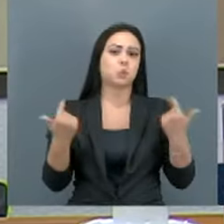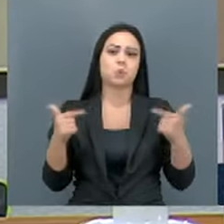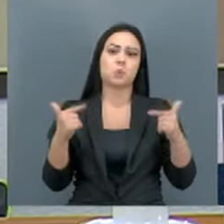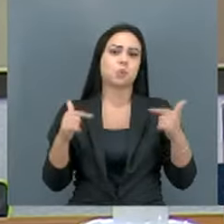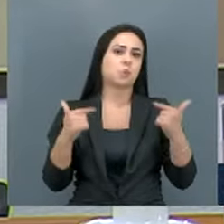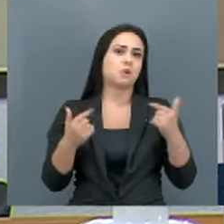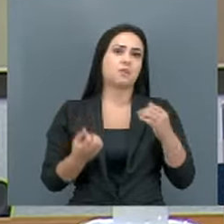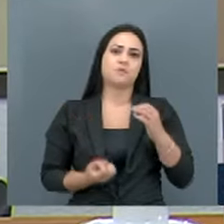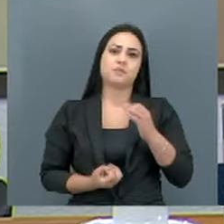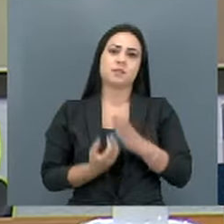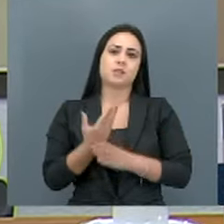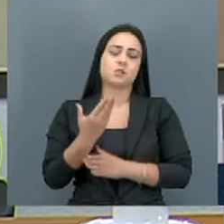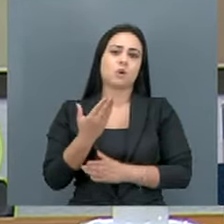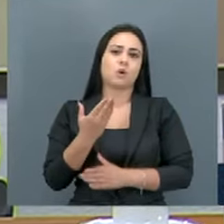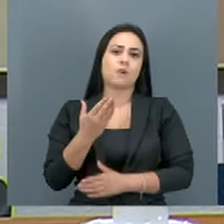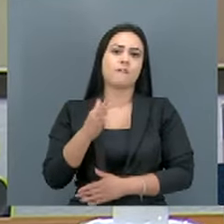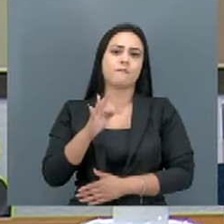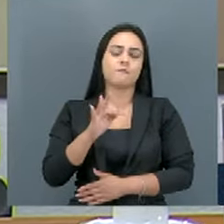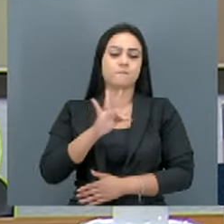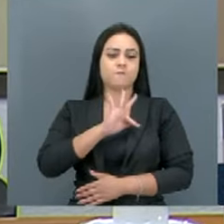Fundação Nacional do Índio,